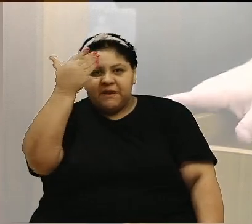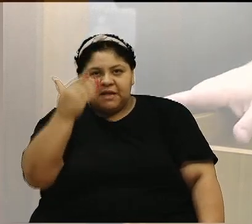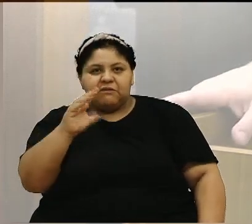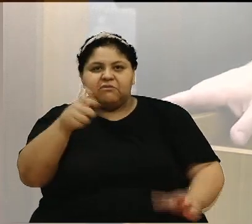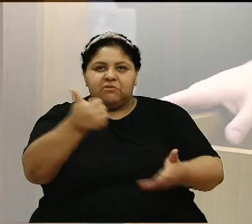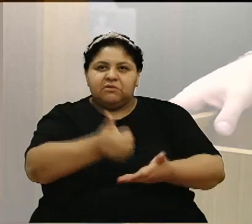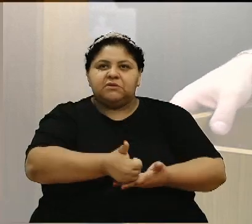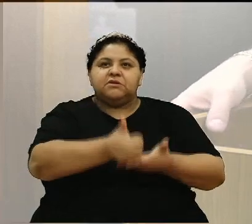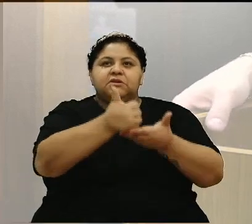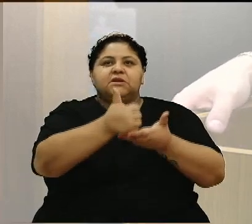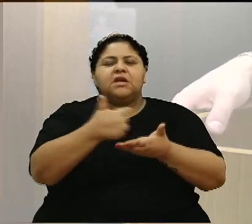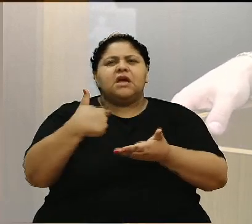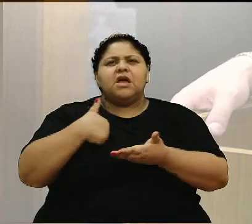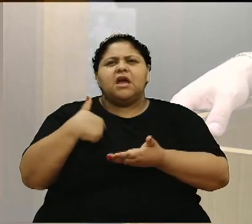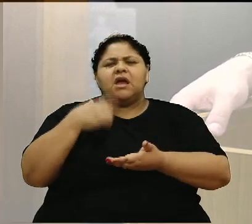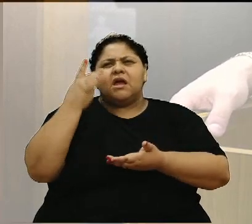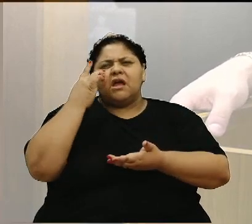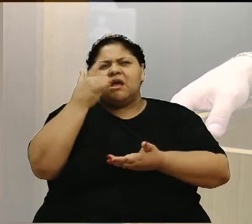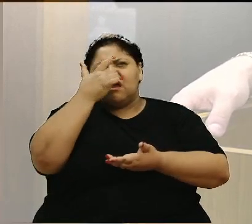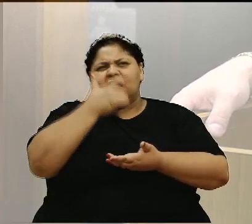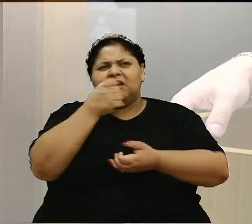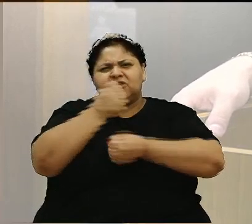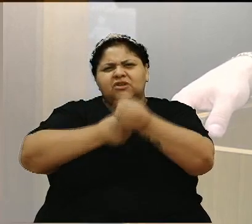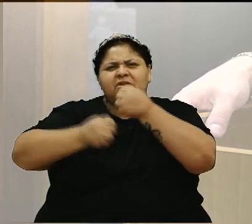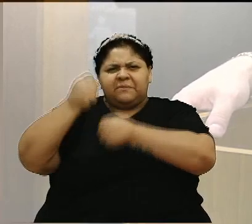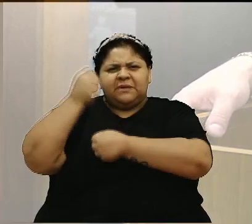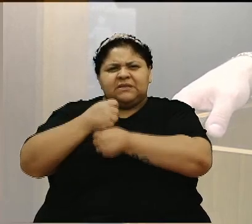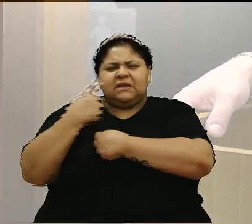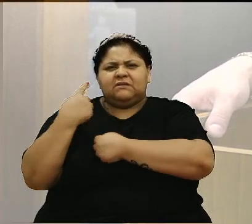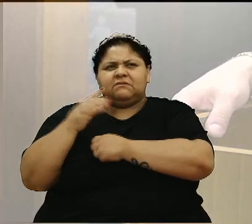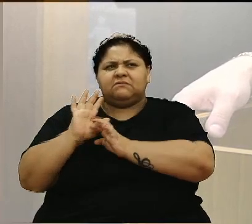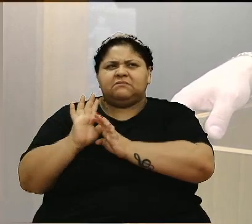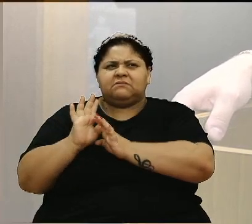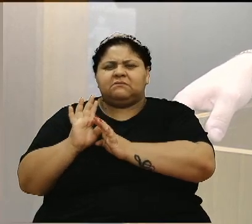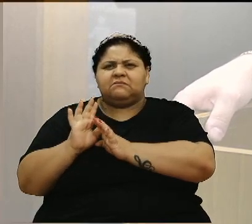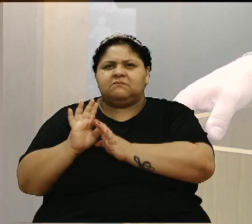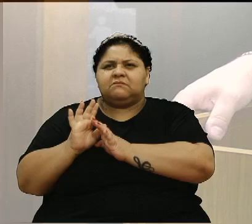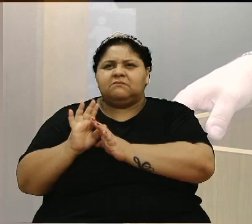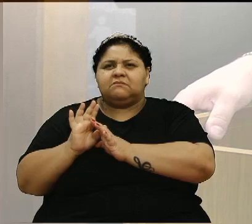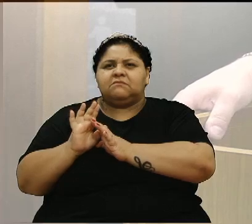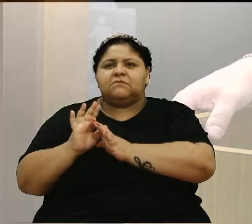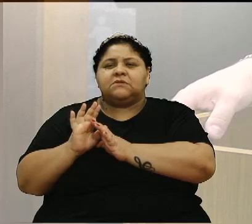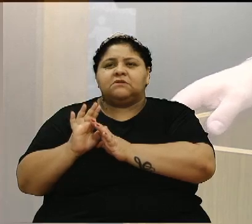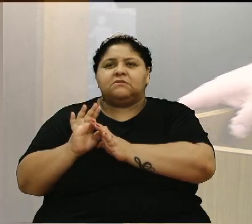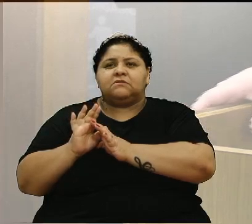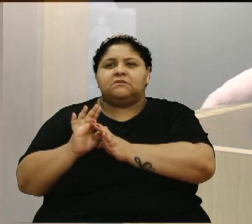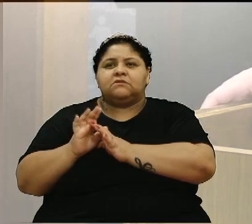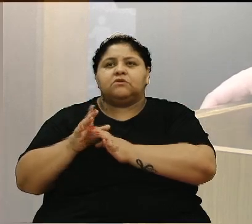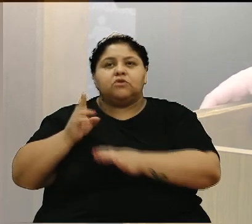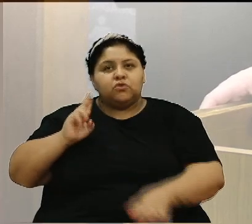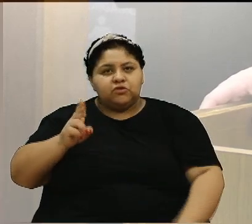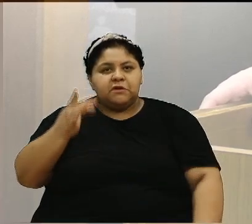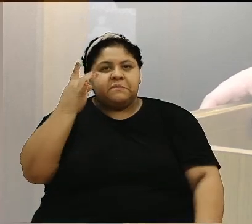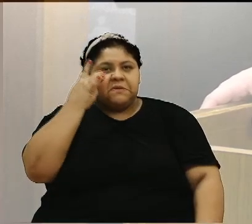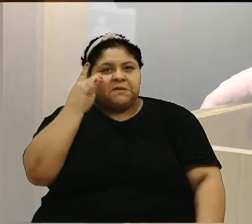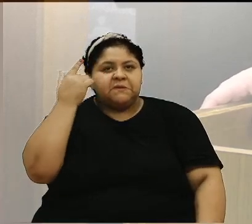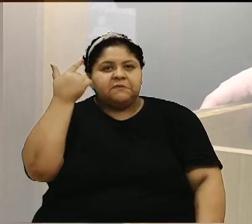apoio. Estive presente, se eu não me engano, foi o ano passado, né? Com certeza estarei presente